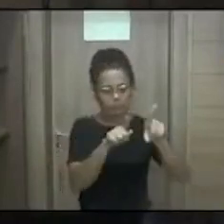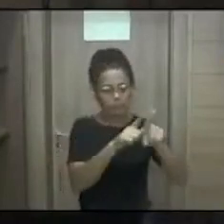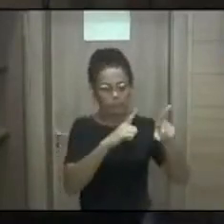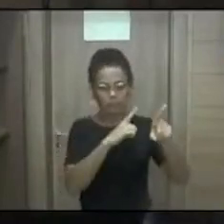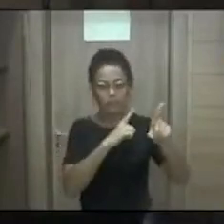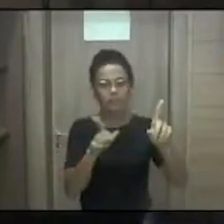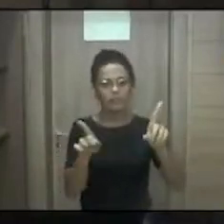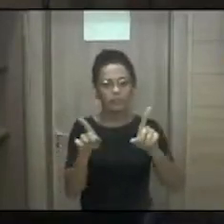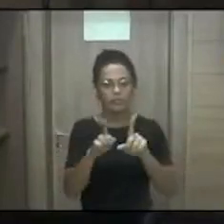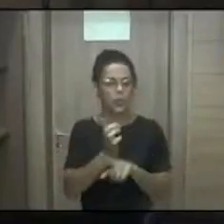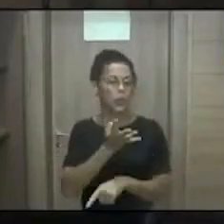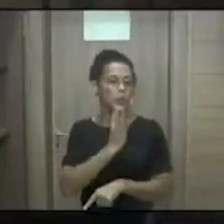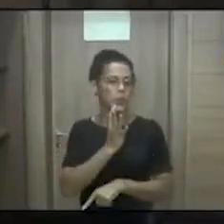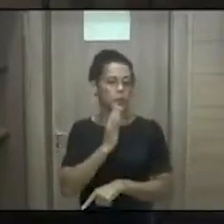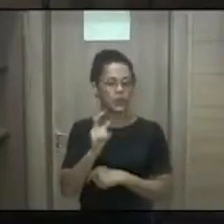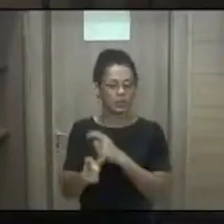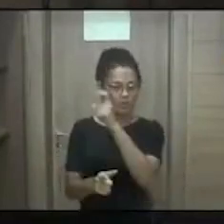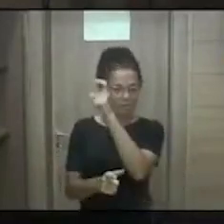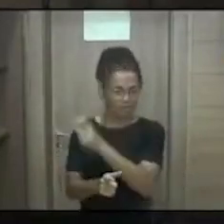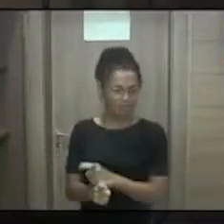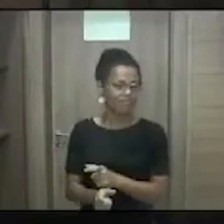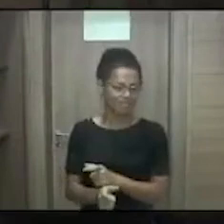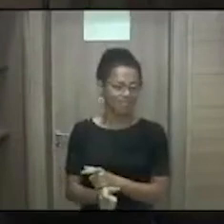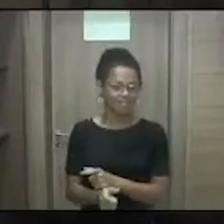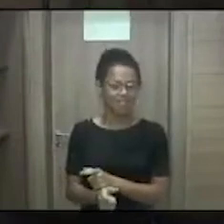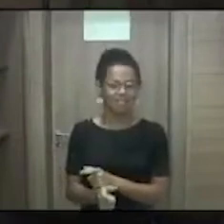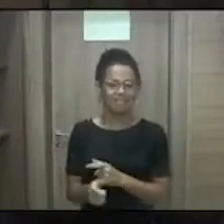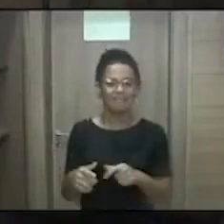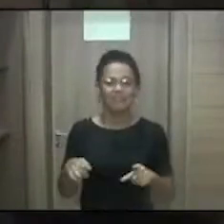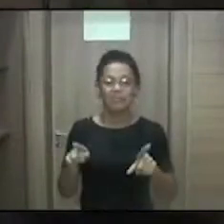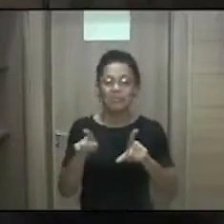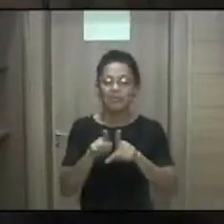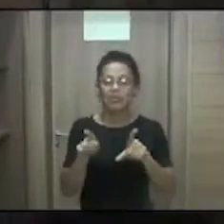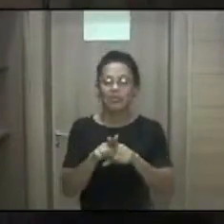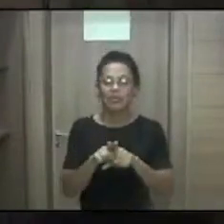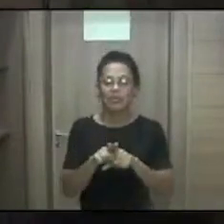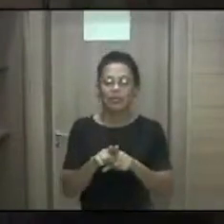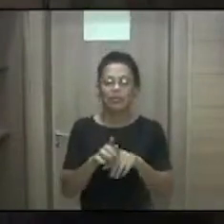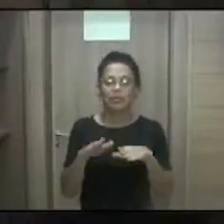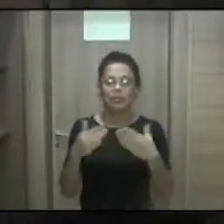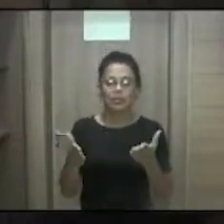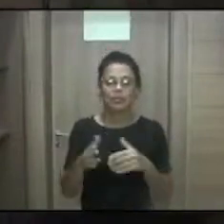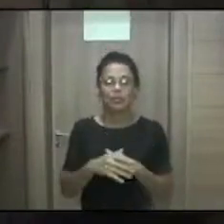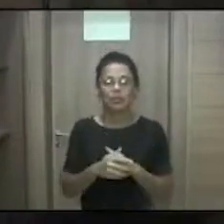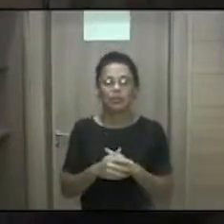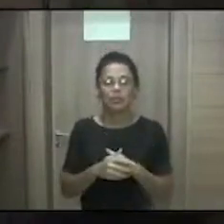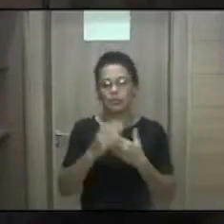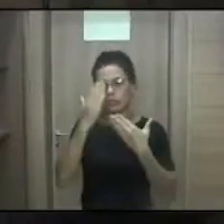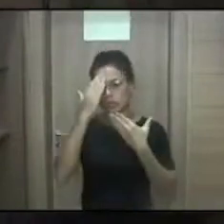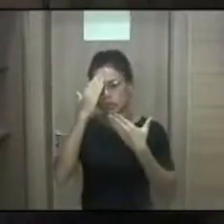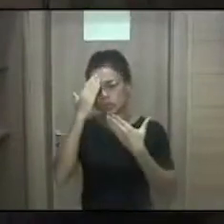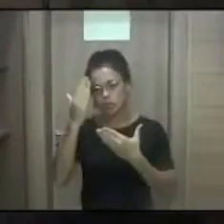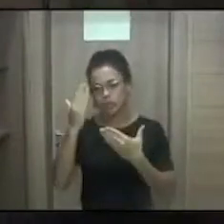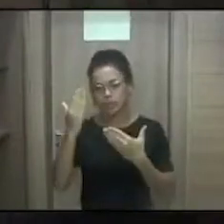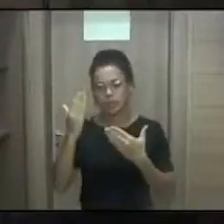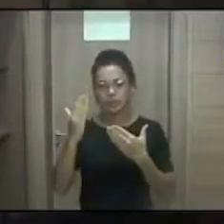conheço essa pessoa aqui. E é isso, gente. Muito obrigada.